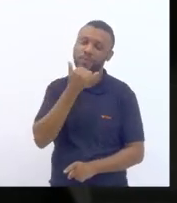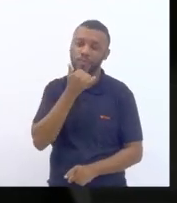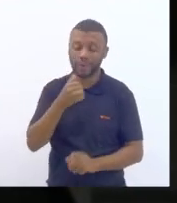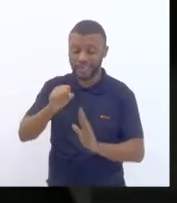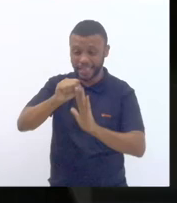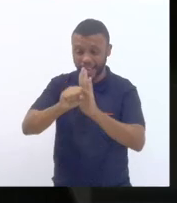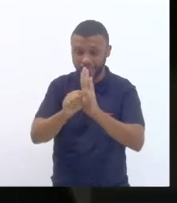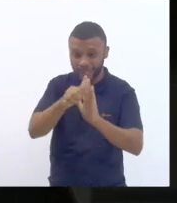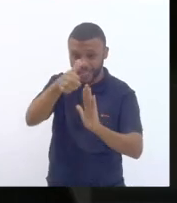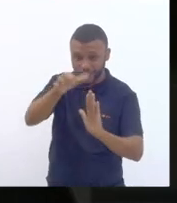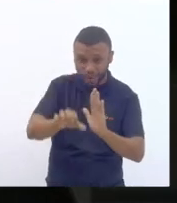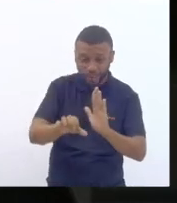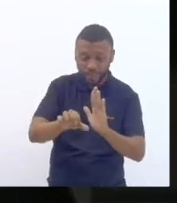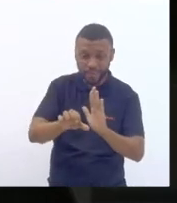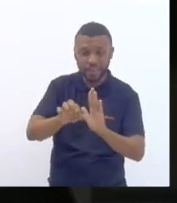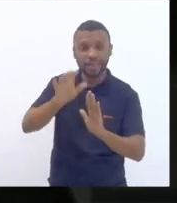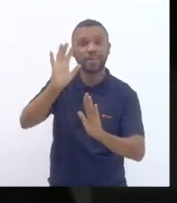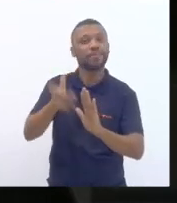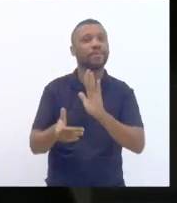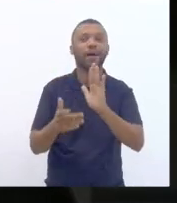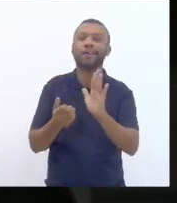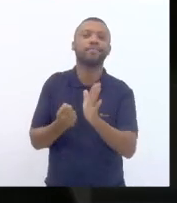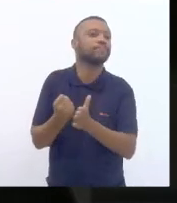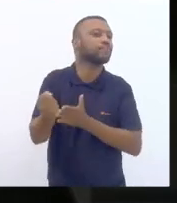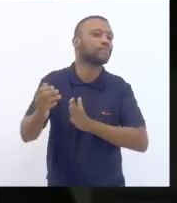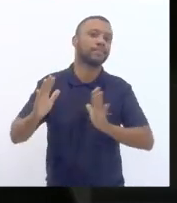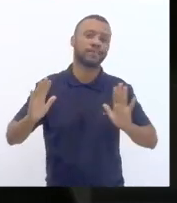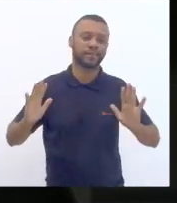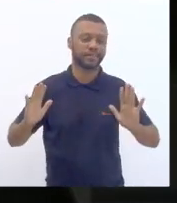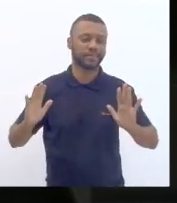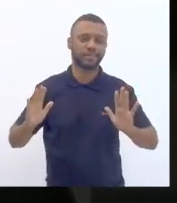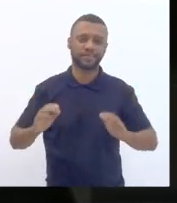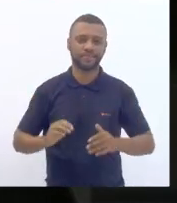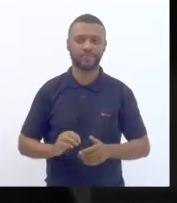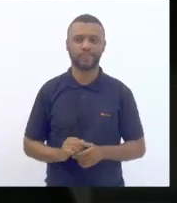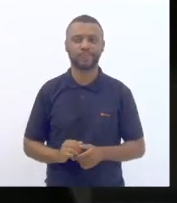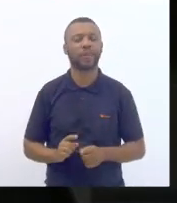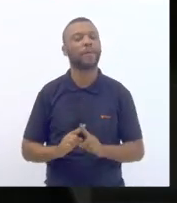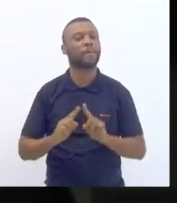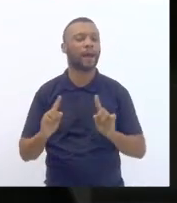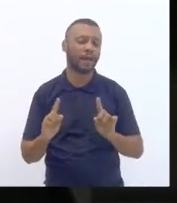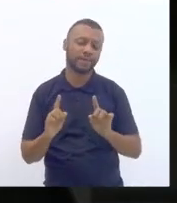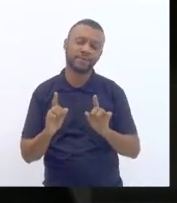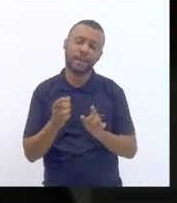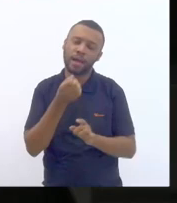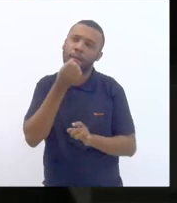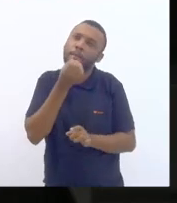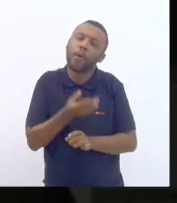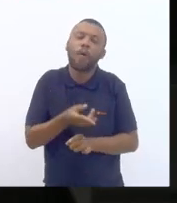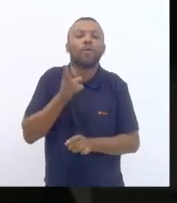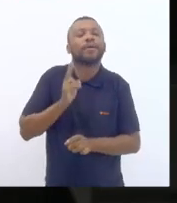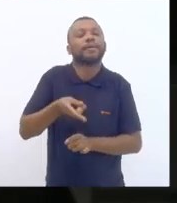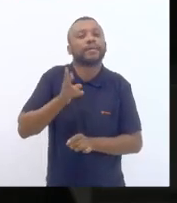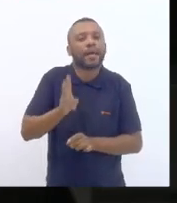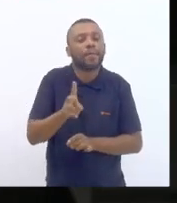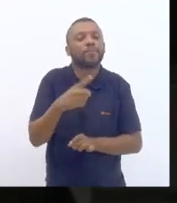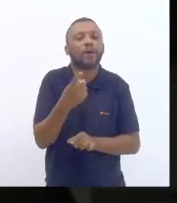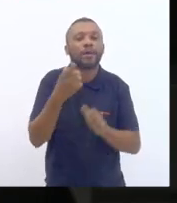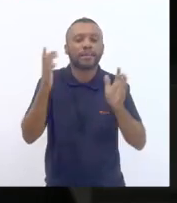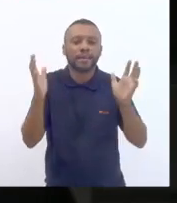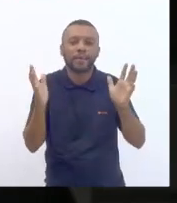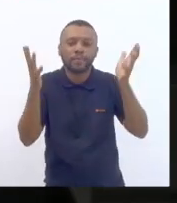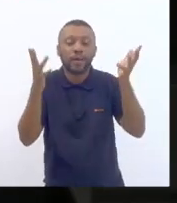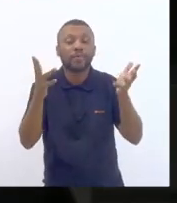esse século já gerou mas de qualquer jeito e é sempre bom as se é